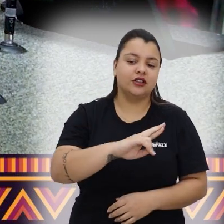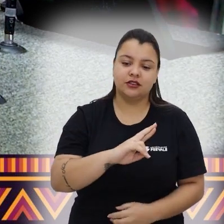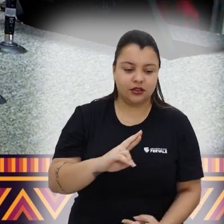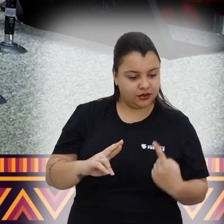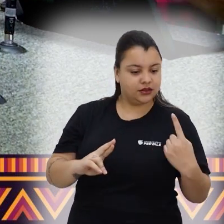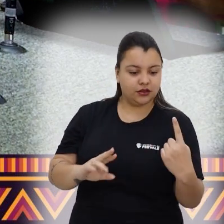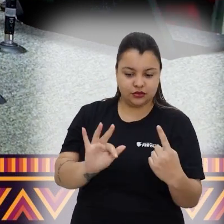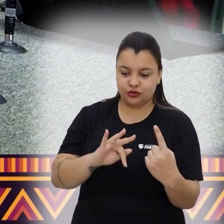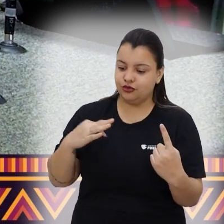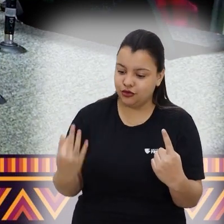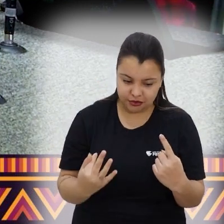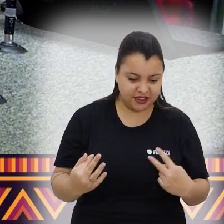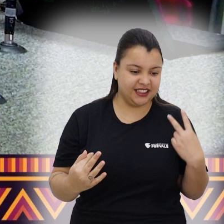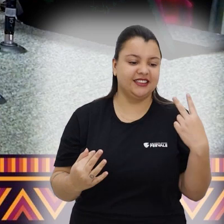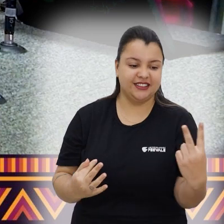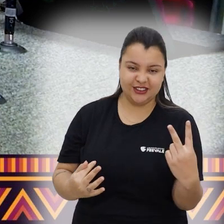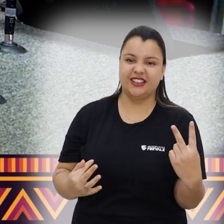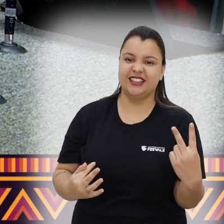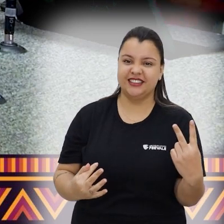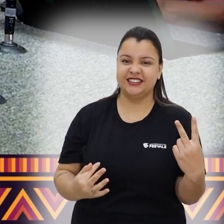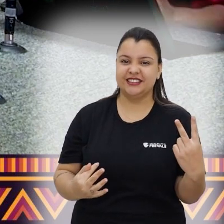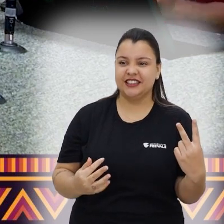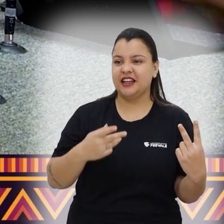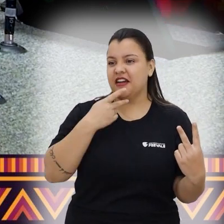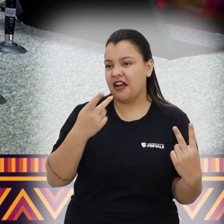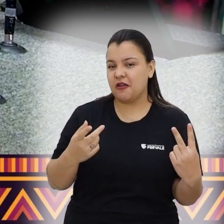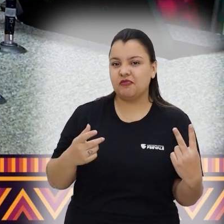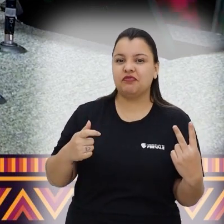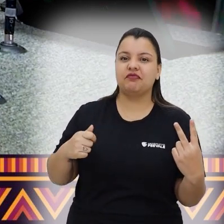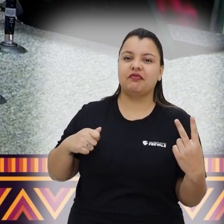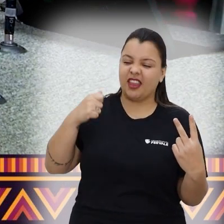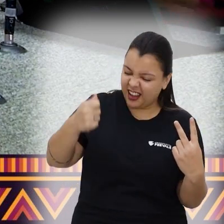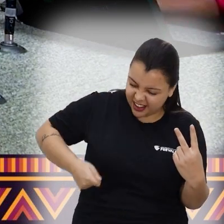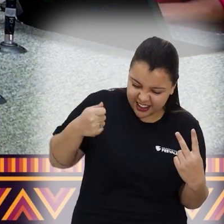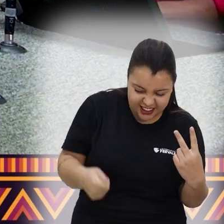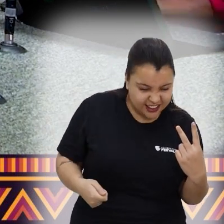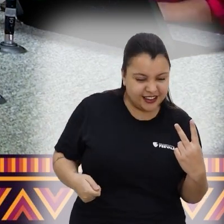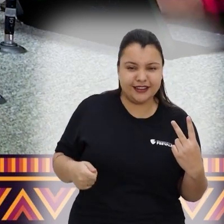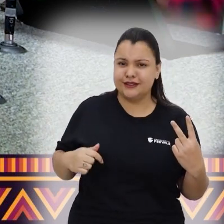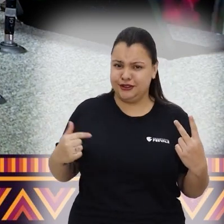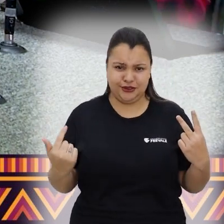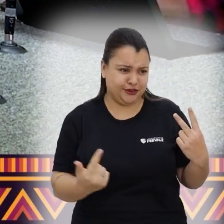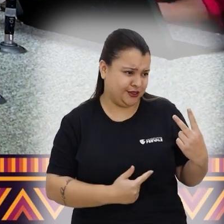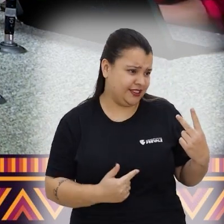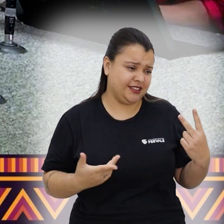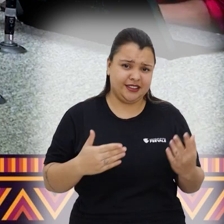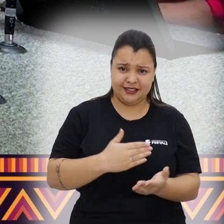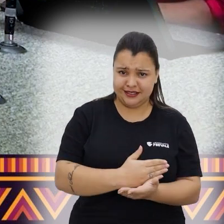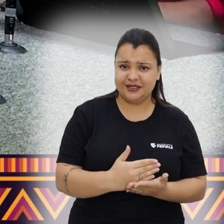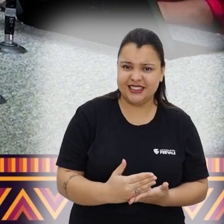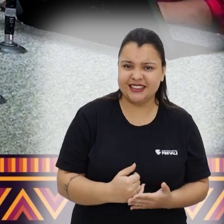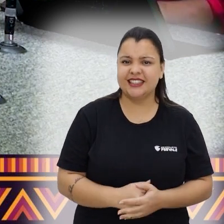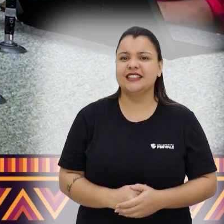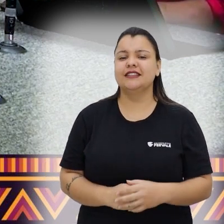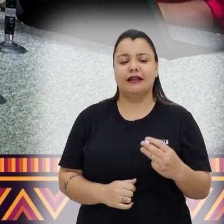falar só de família, se a gente for falar das lutas que tivemos todos aqui, as meninas estão começando a luta, né?